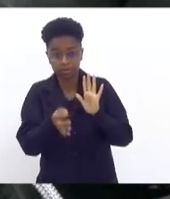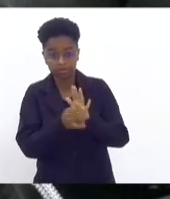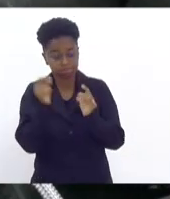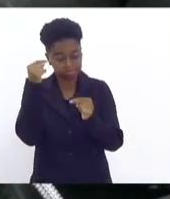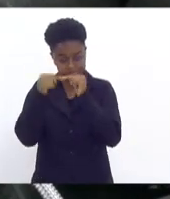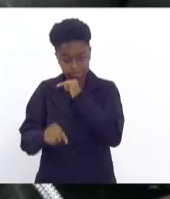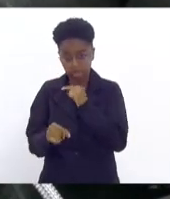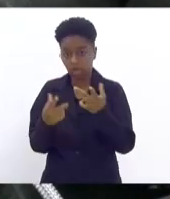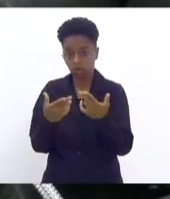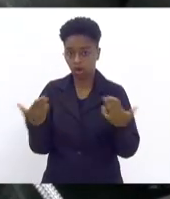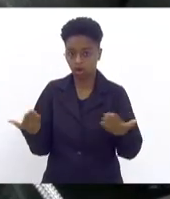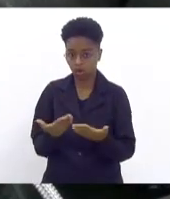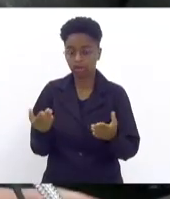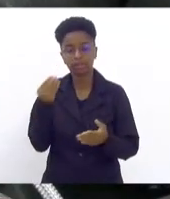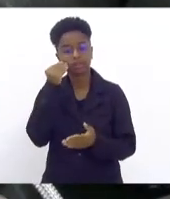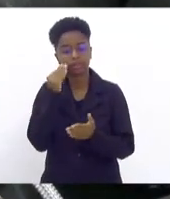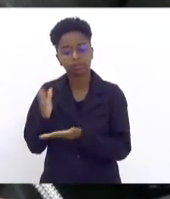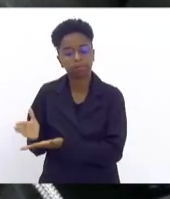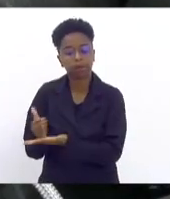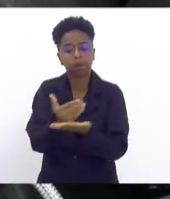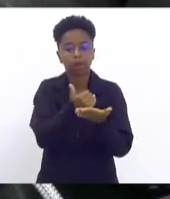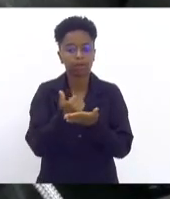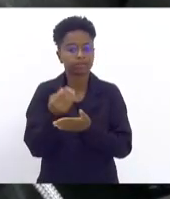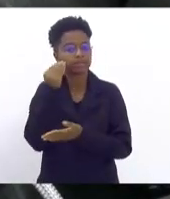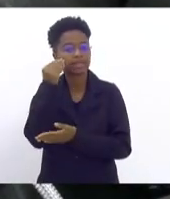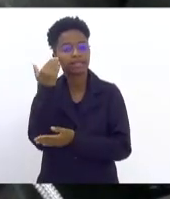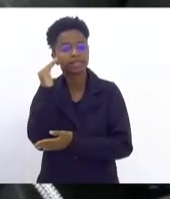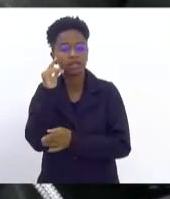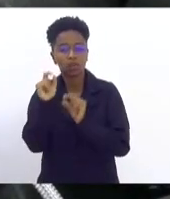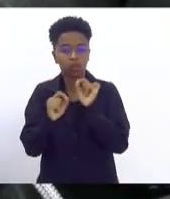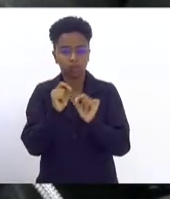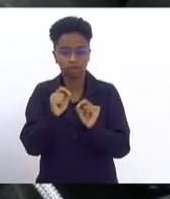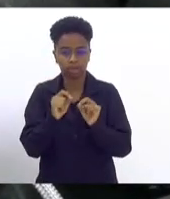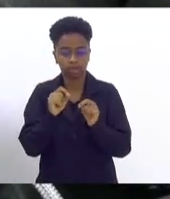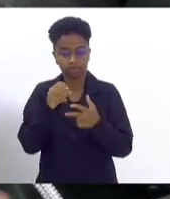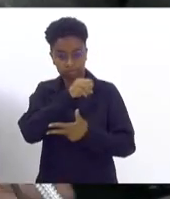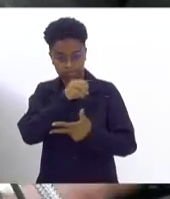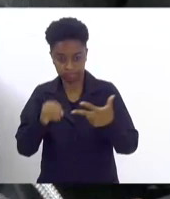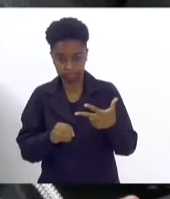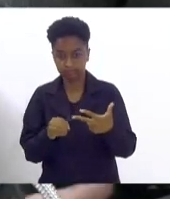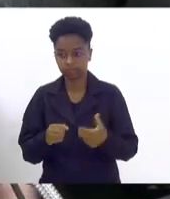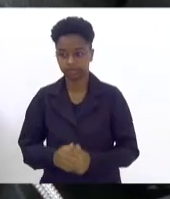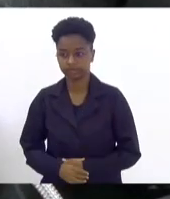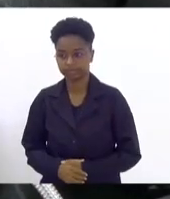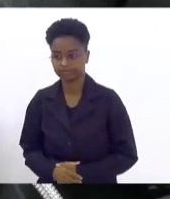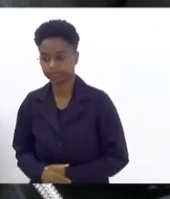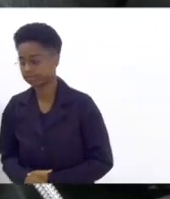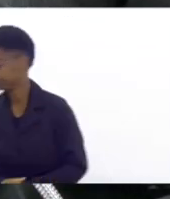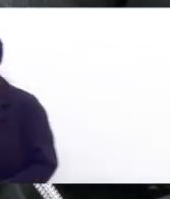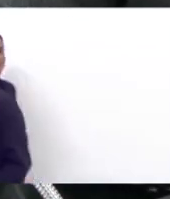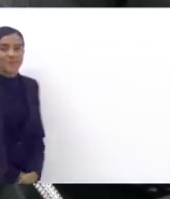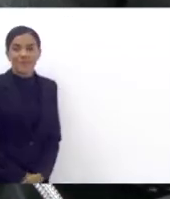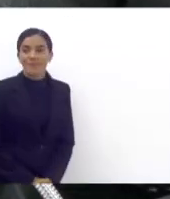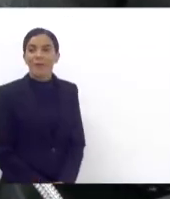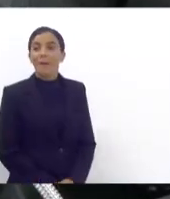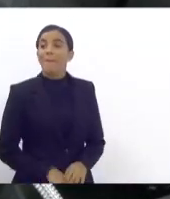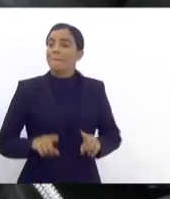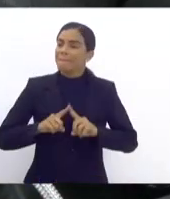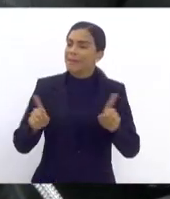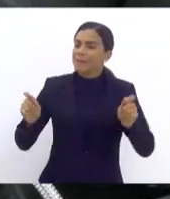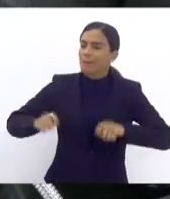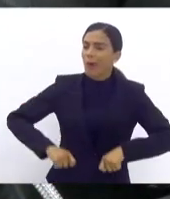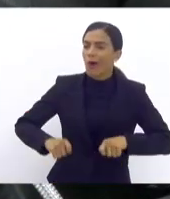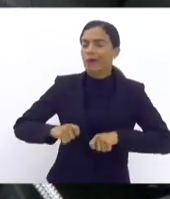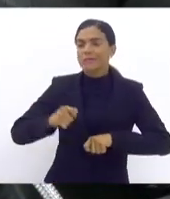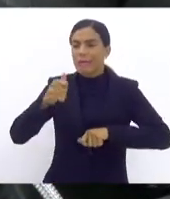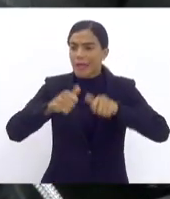e tentar fazer um compilado e buscar o entendimento do tribunal, chegar ao meio termo, de modo que a gente não afronte uma decisão do tribunal, mas que possa